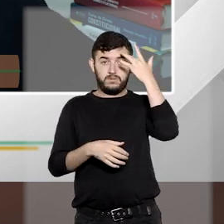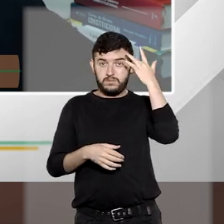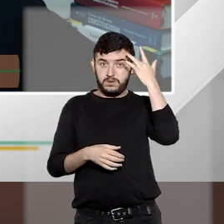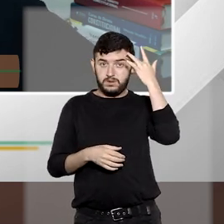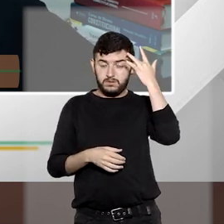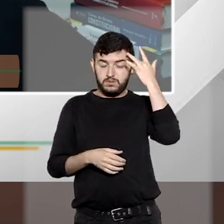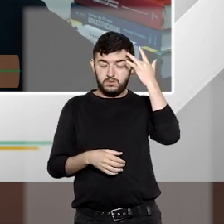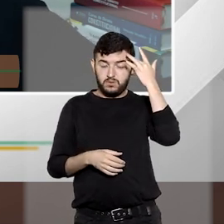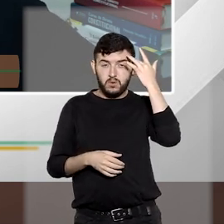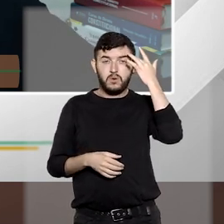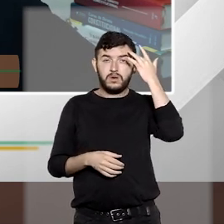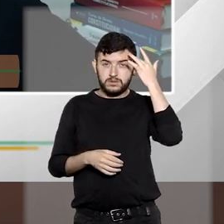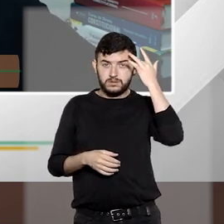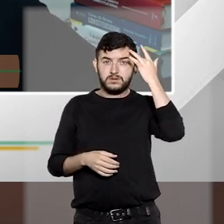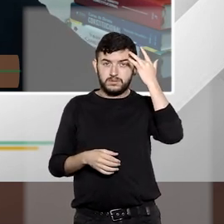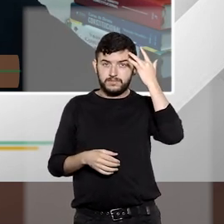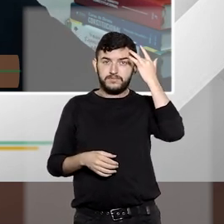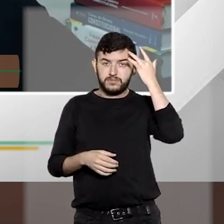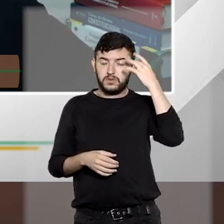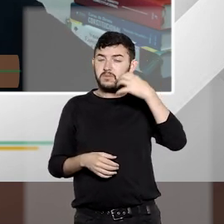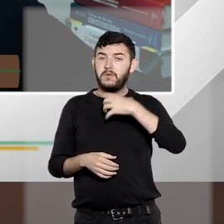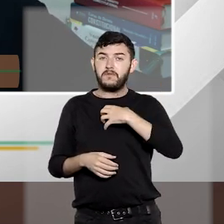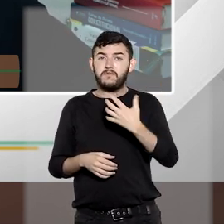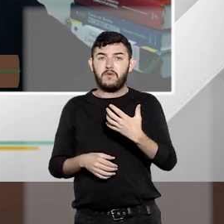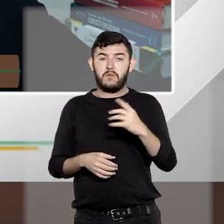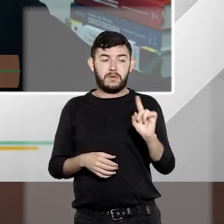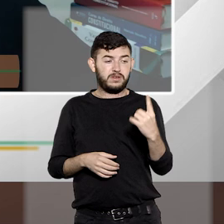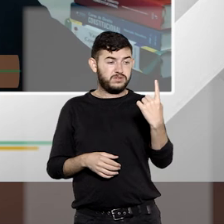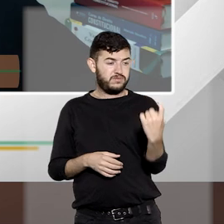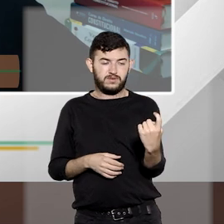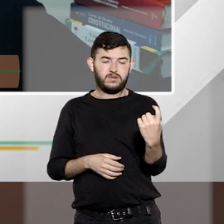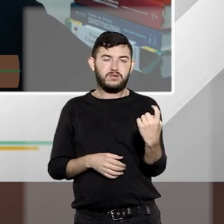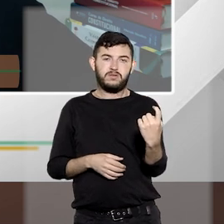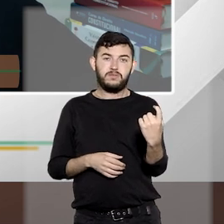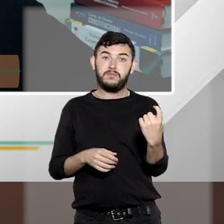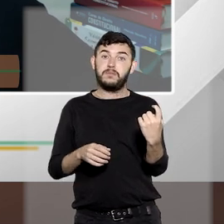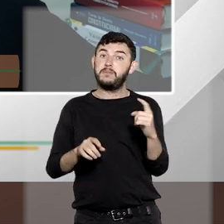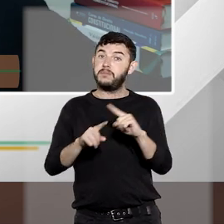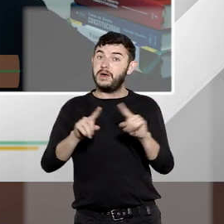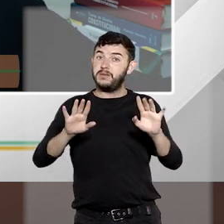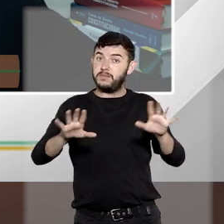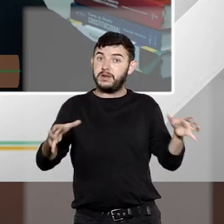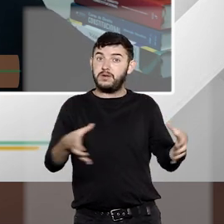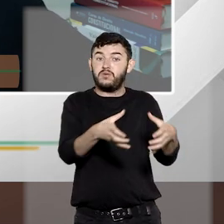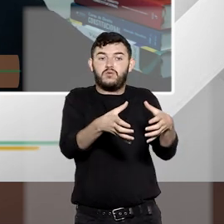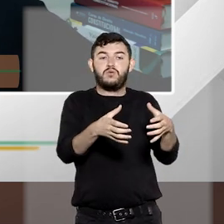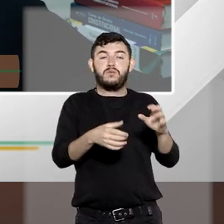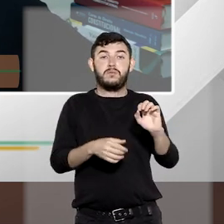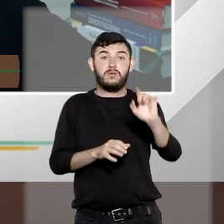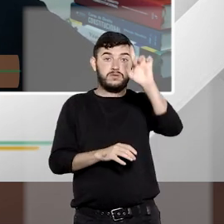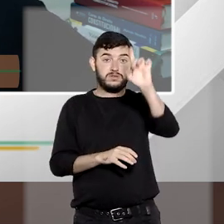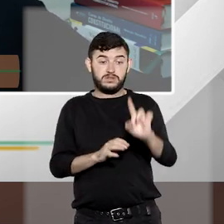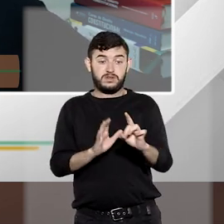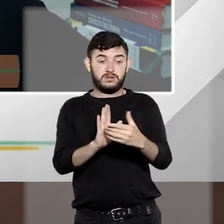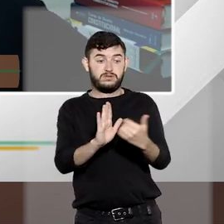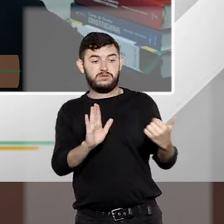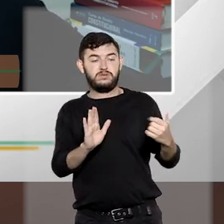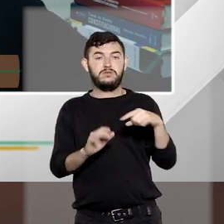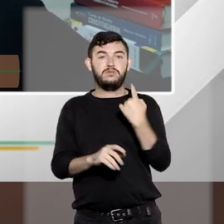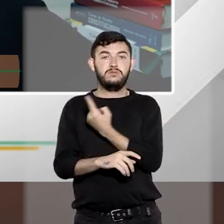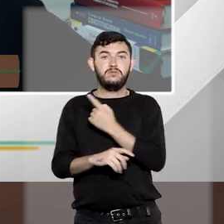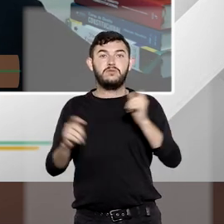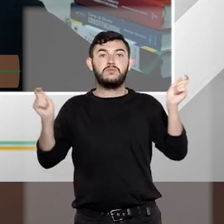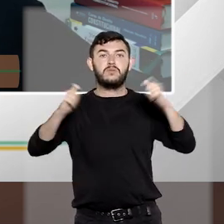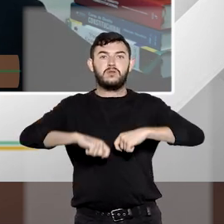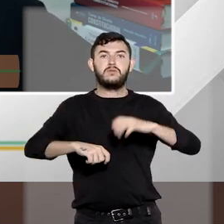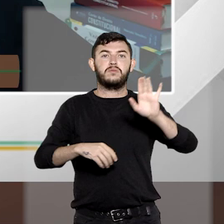forma indistinta, ou seja, de modo que não seja individual e que não se trate de um direito disponível, nós temos sim a possibilidade,